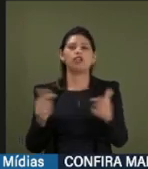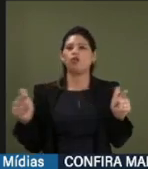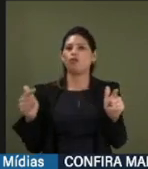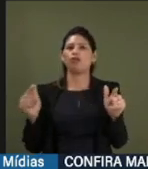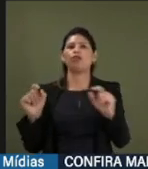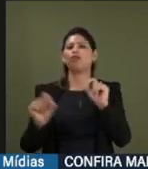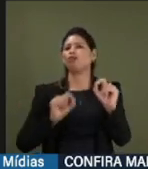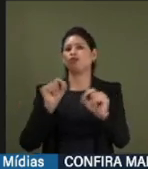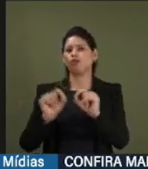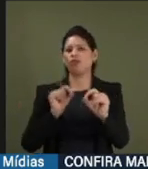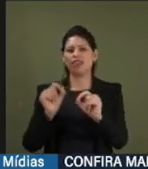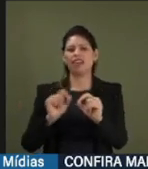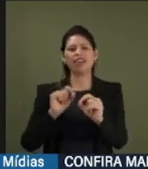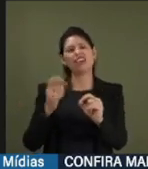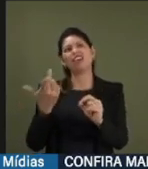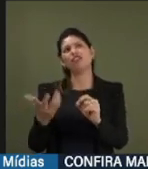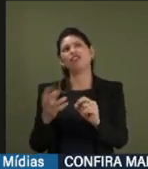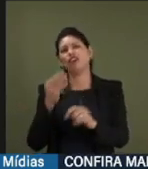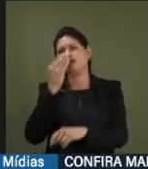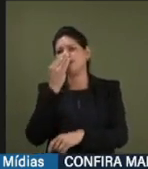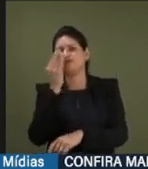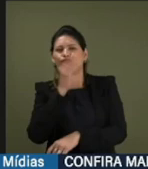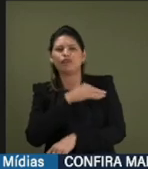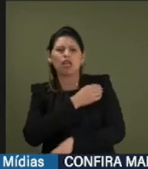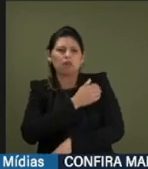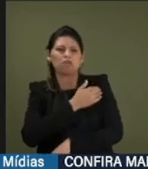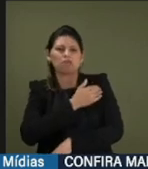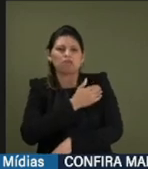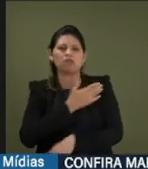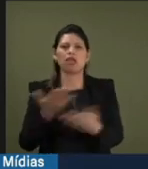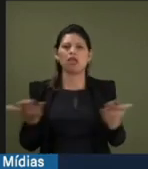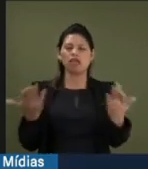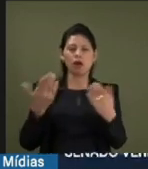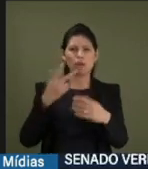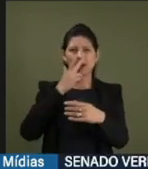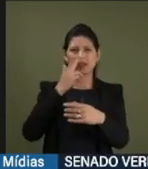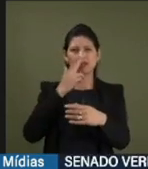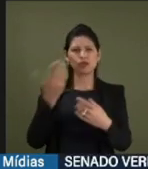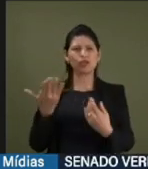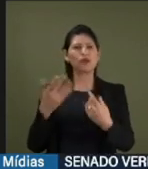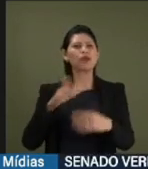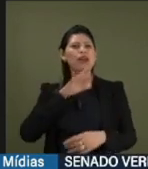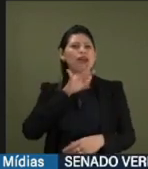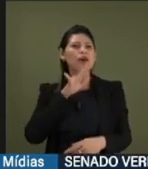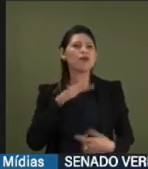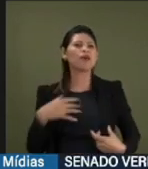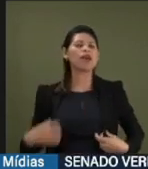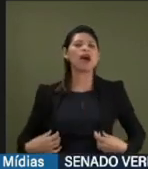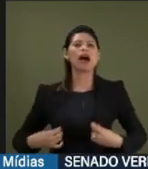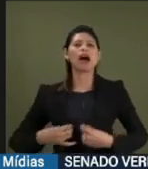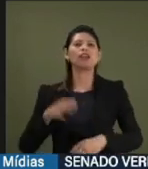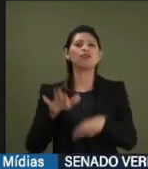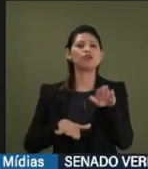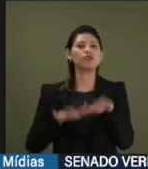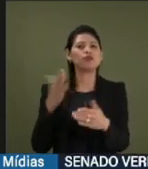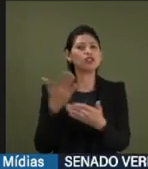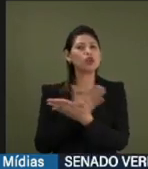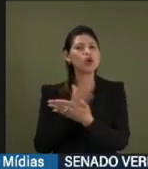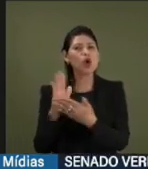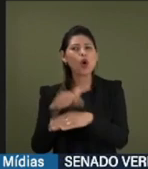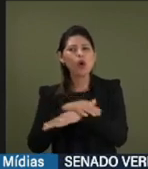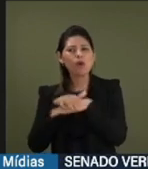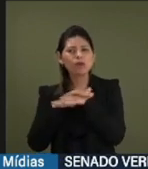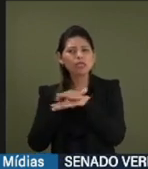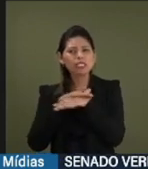não podemos fazer de conta que não. É ruim, basta você andar na rua. Você conversa com as pessoas também, senador Stirson.